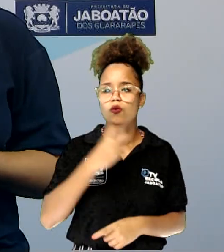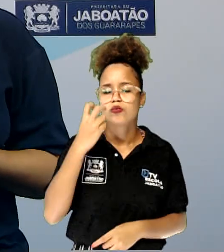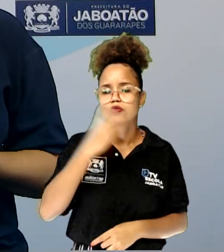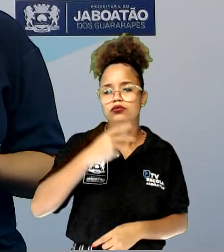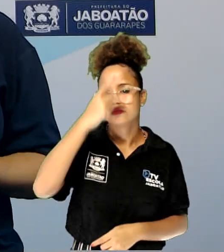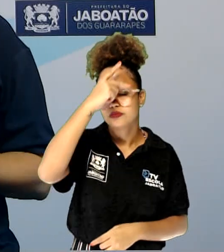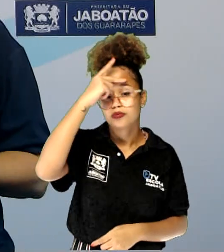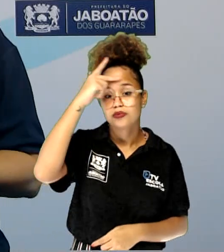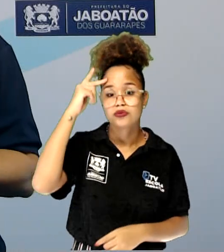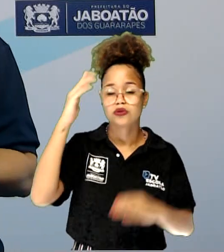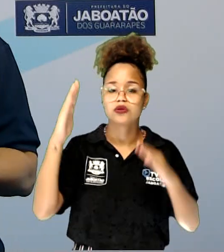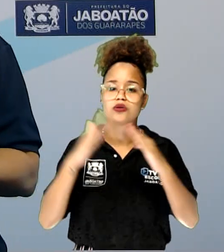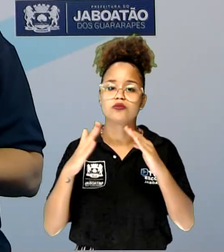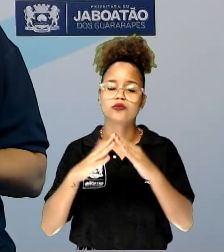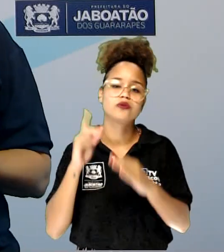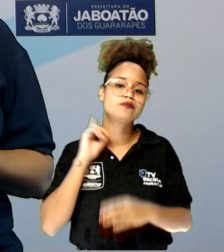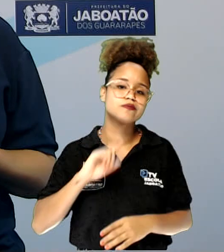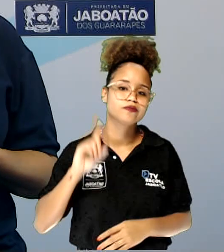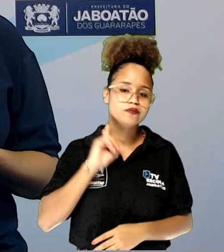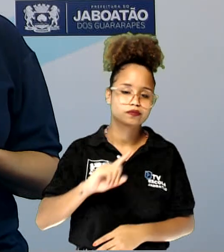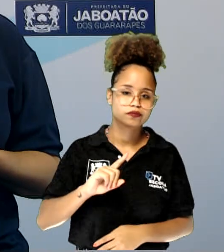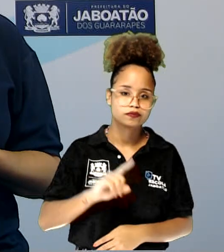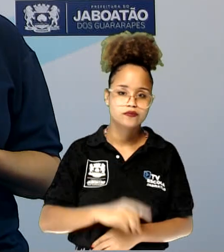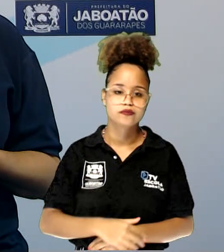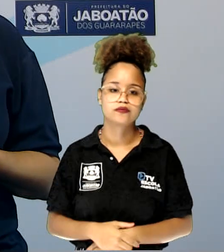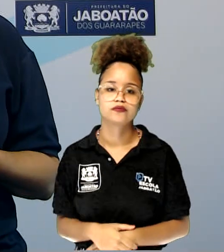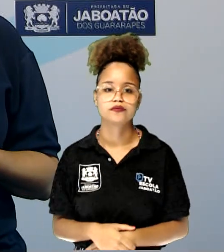que moram em Minas Gerais, tá certo?